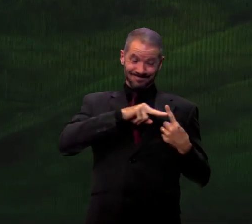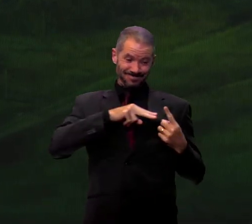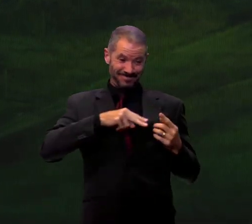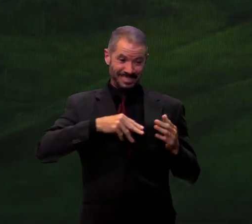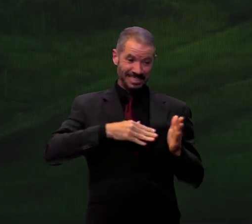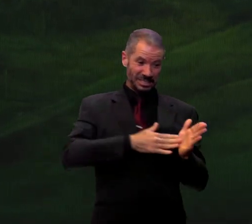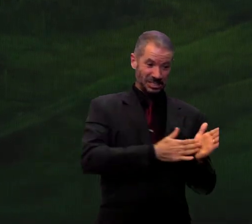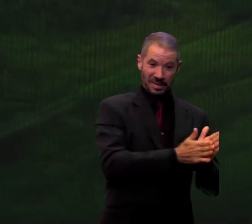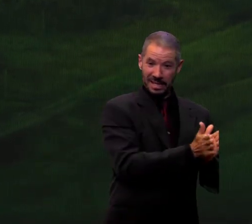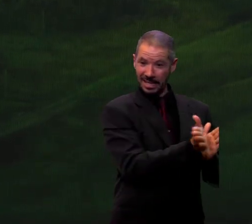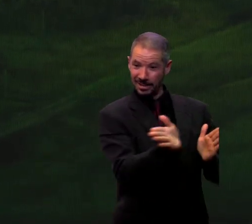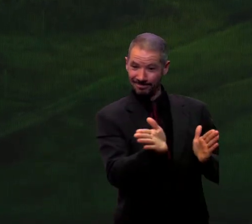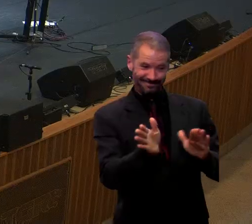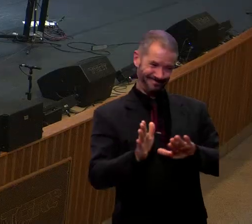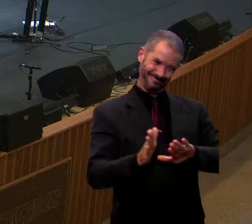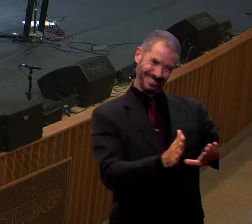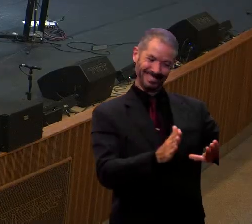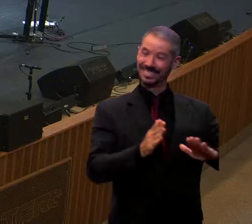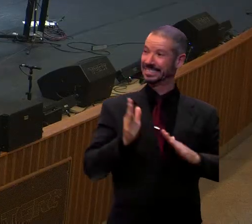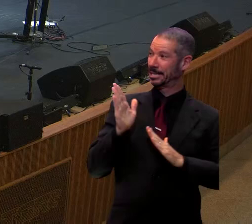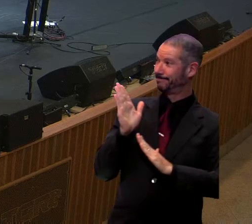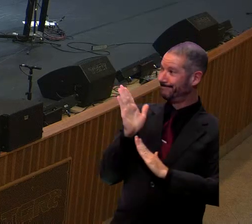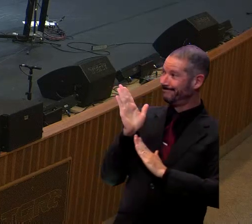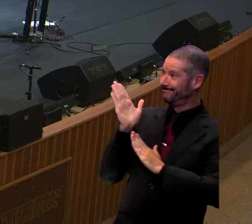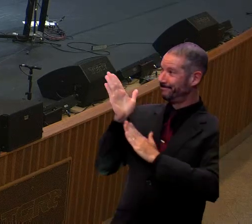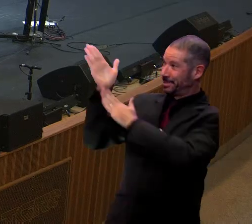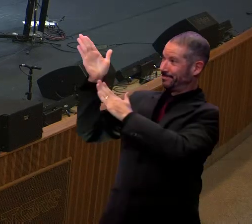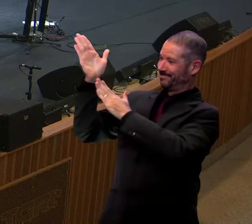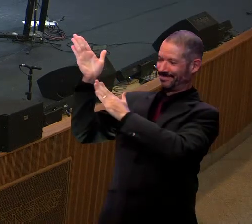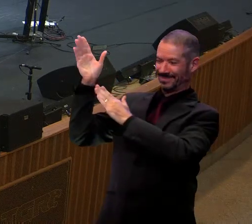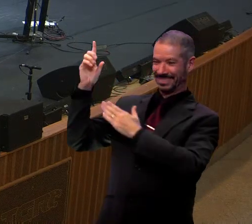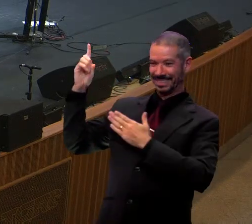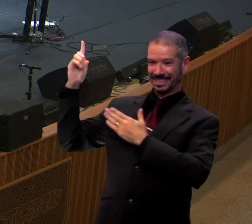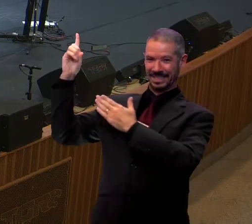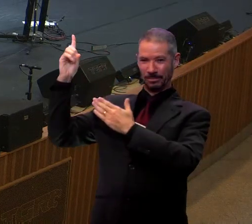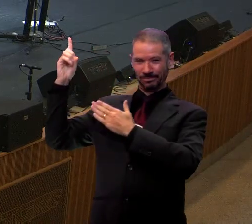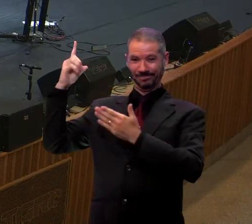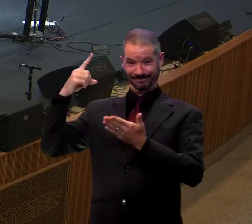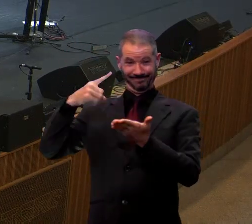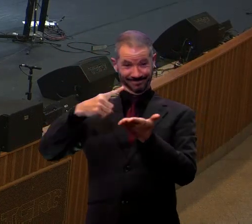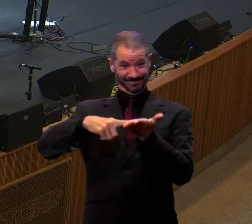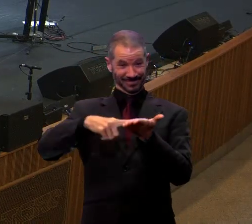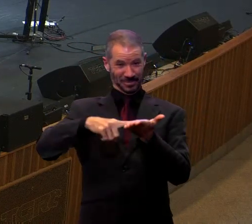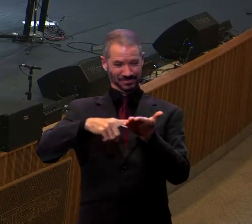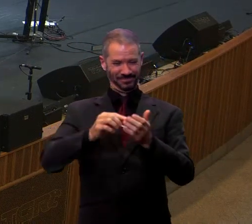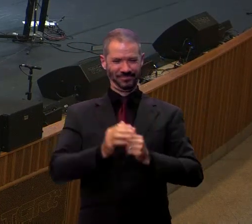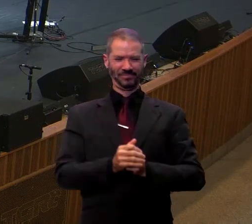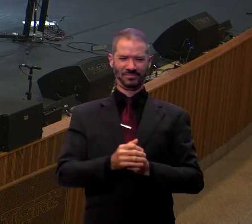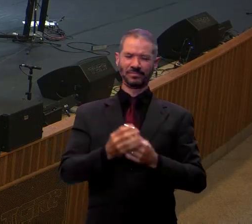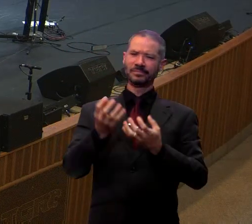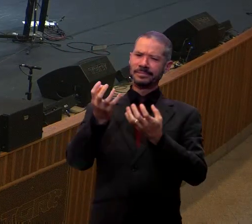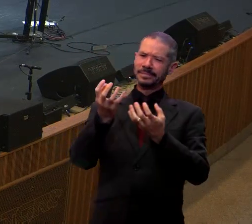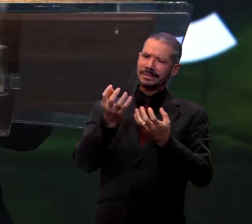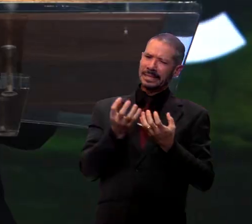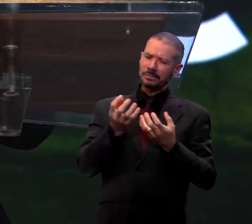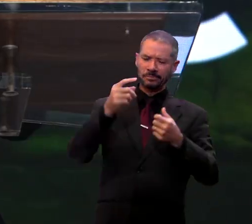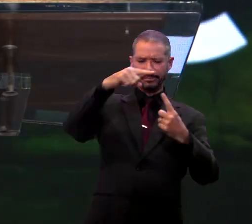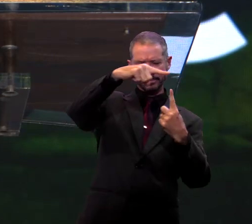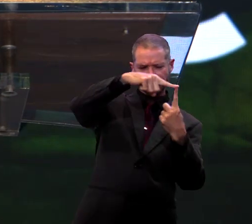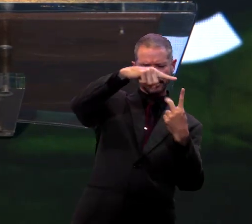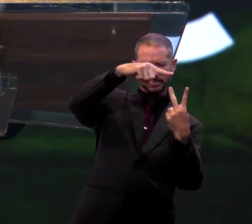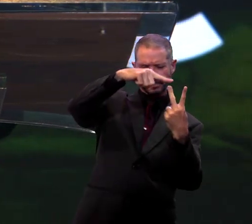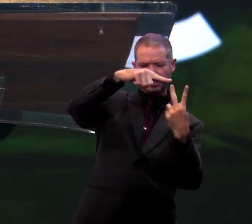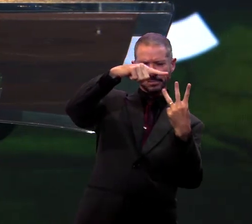de santidade que Deus espera de nós. Então, eu quero ir às